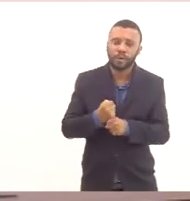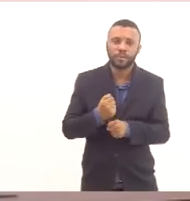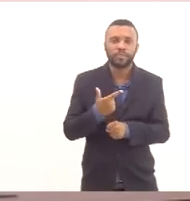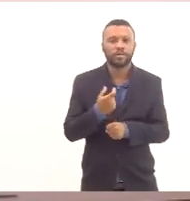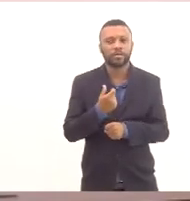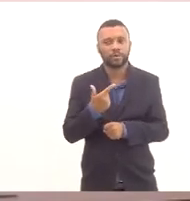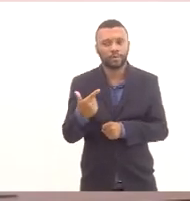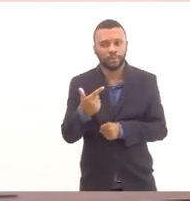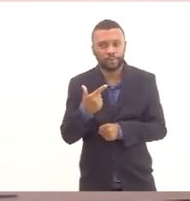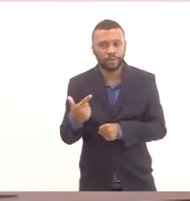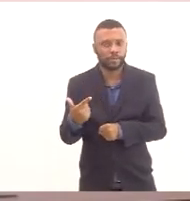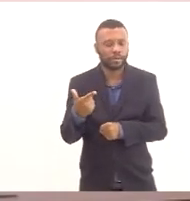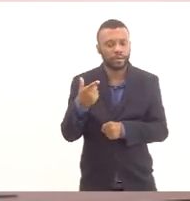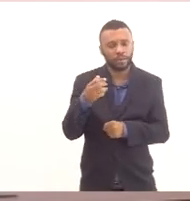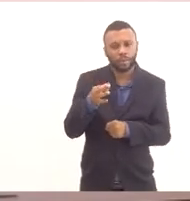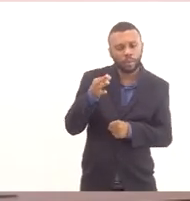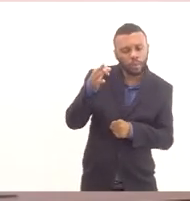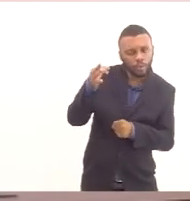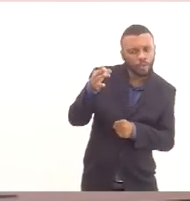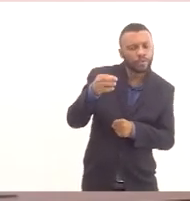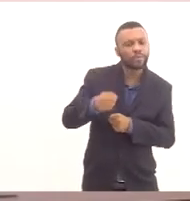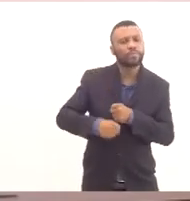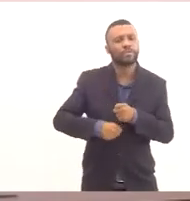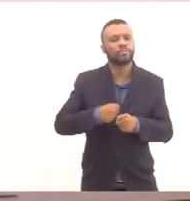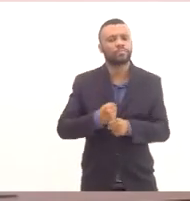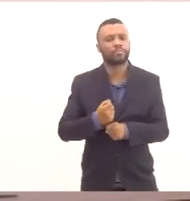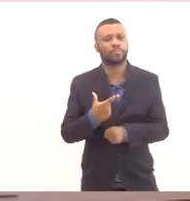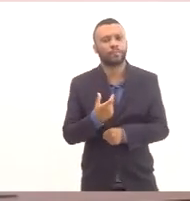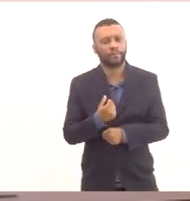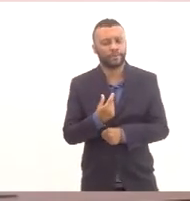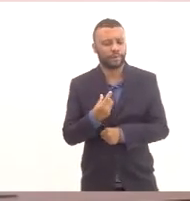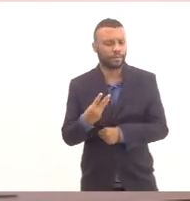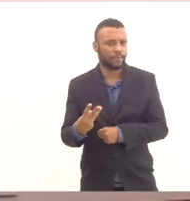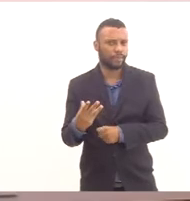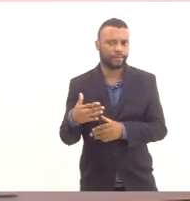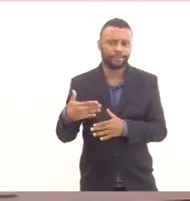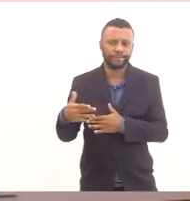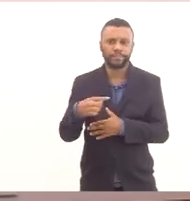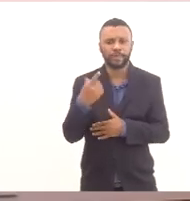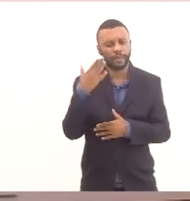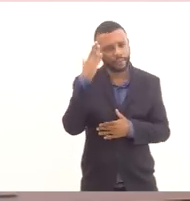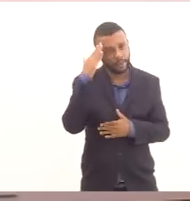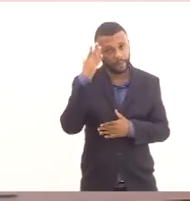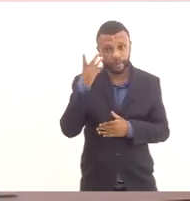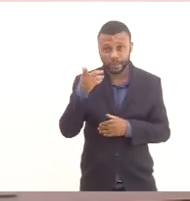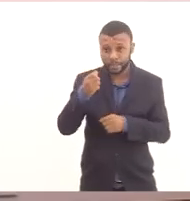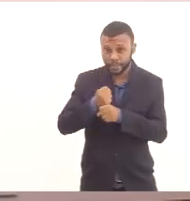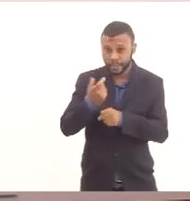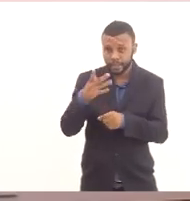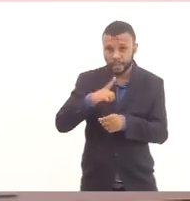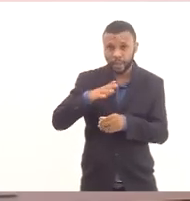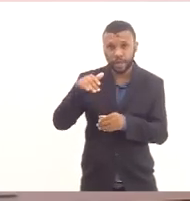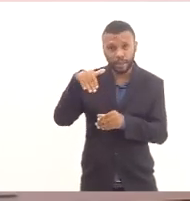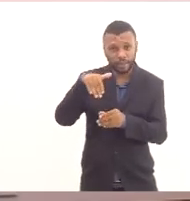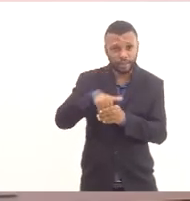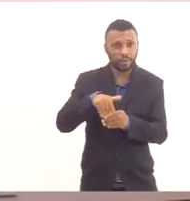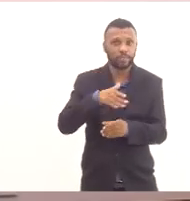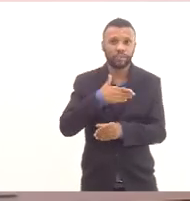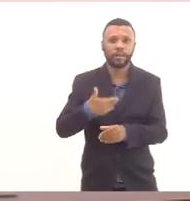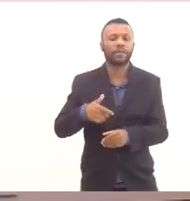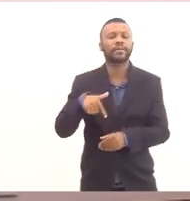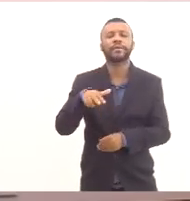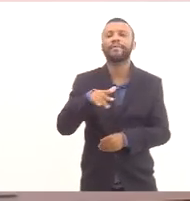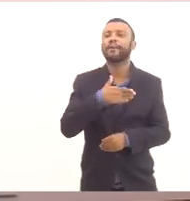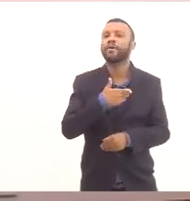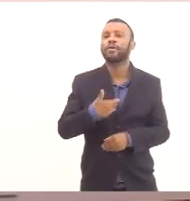22 que sabe 2023 e etc Todos nós sabemos que esse ano tem eleição no estado quem vai